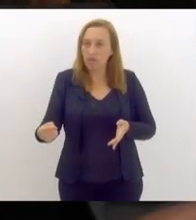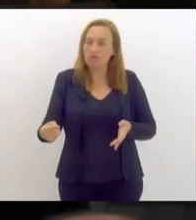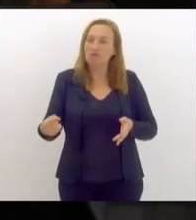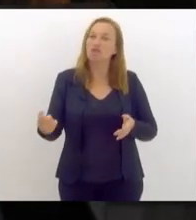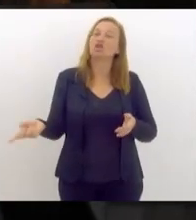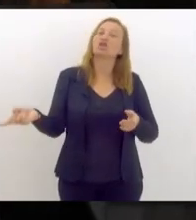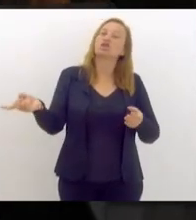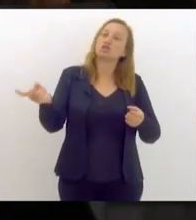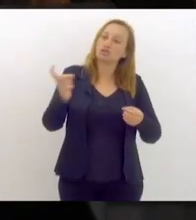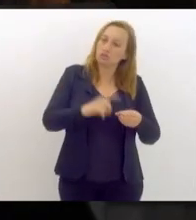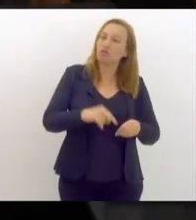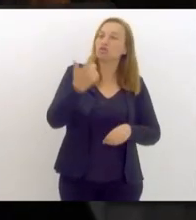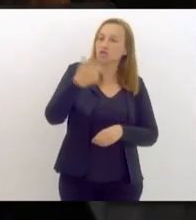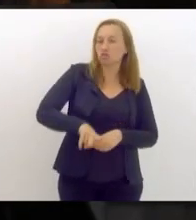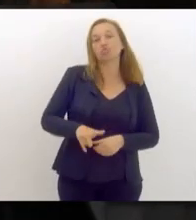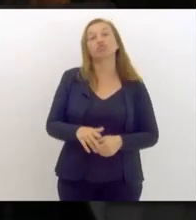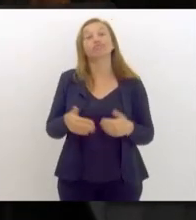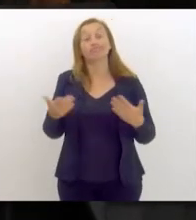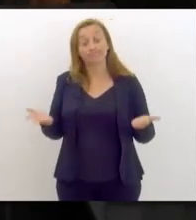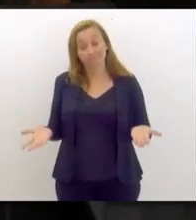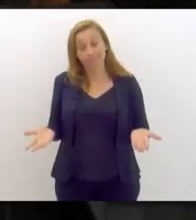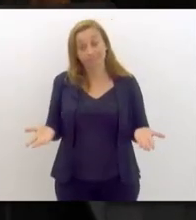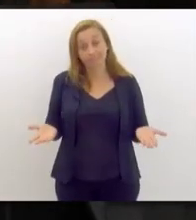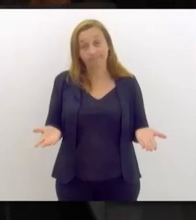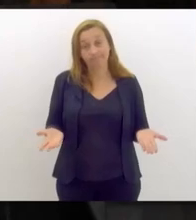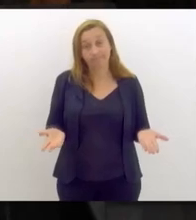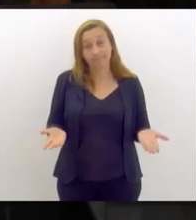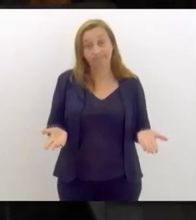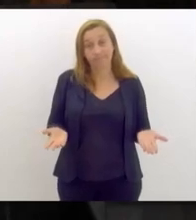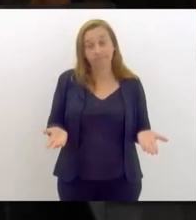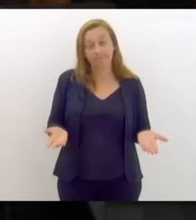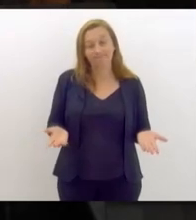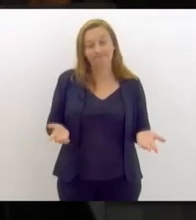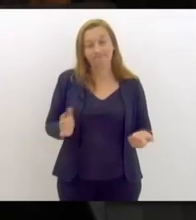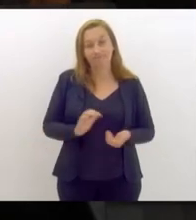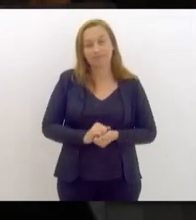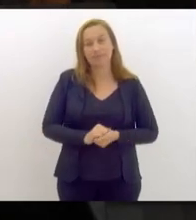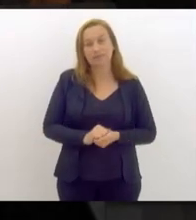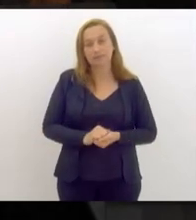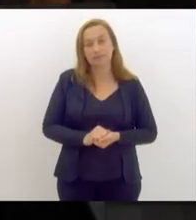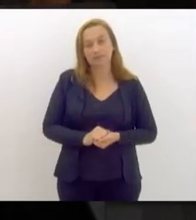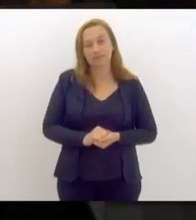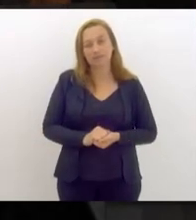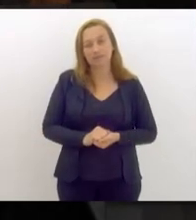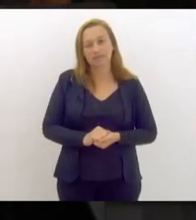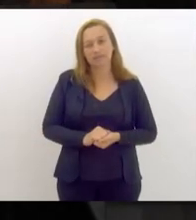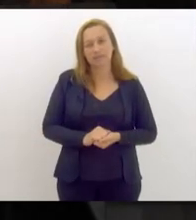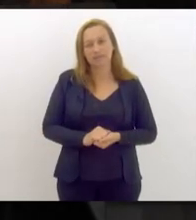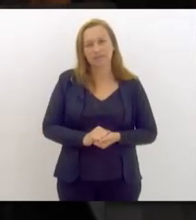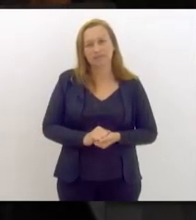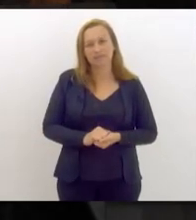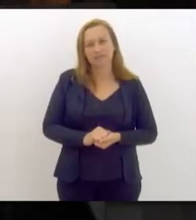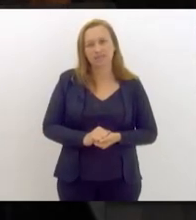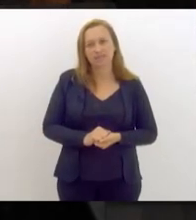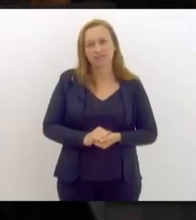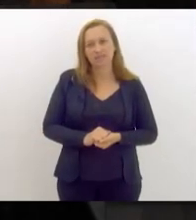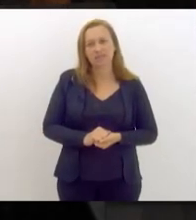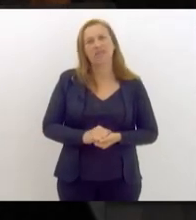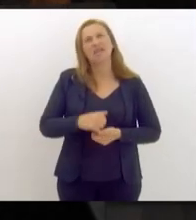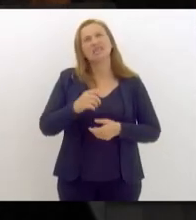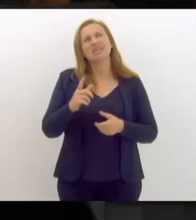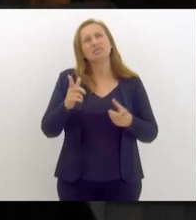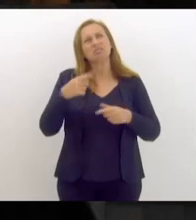de novo será que é essa a região metropolitana que a gente